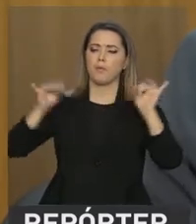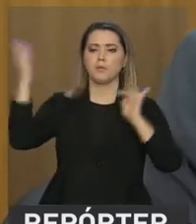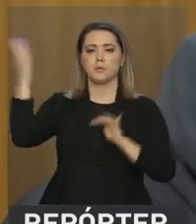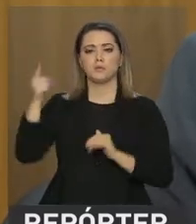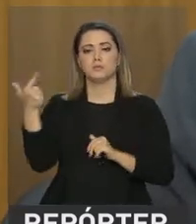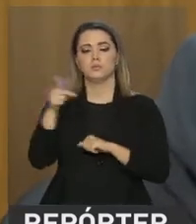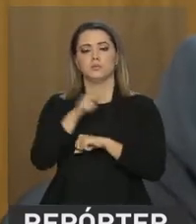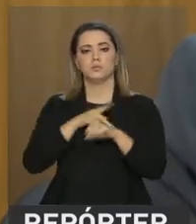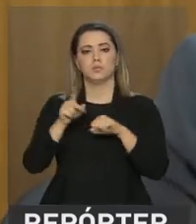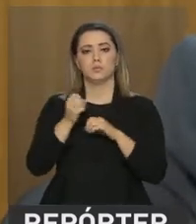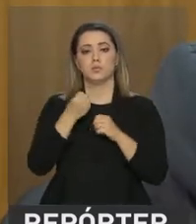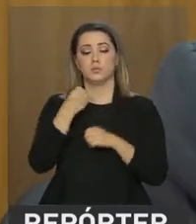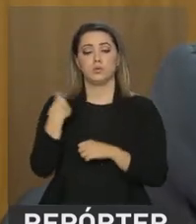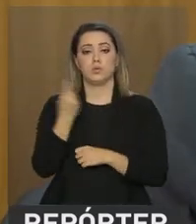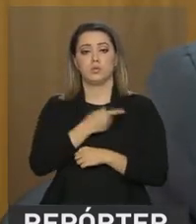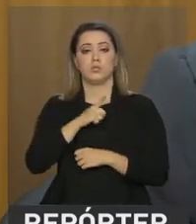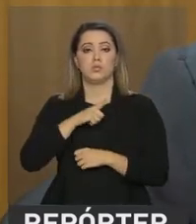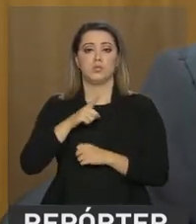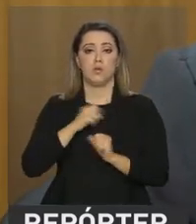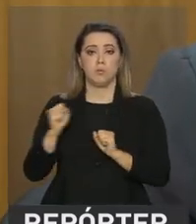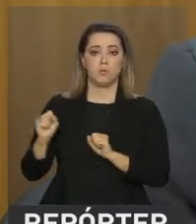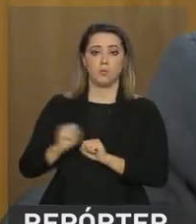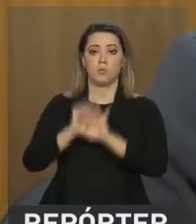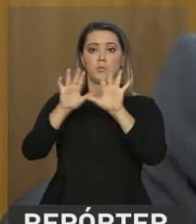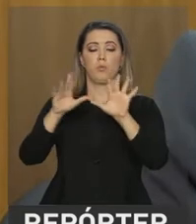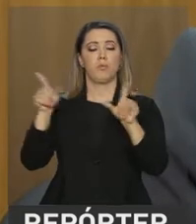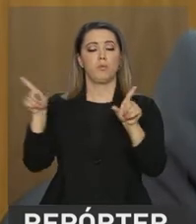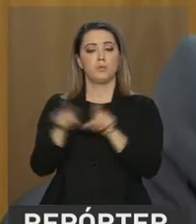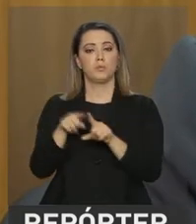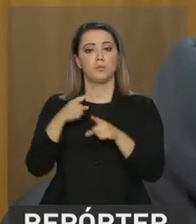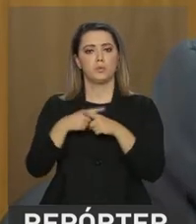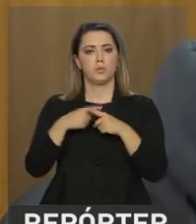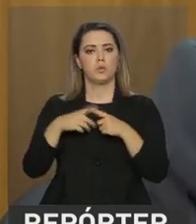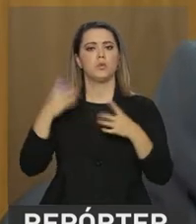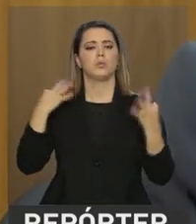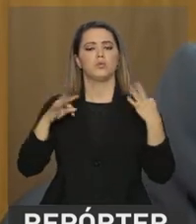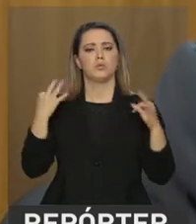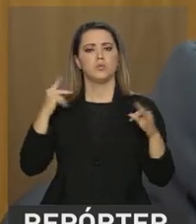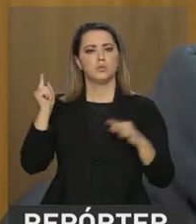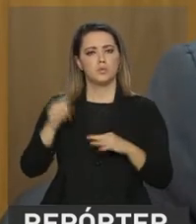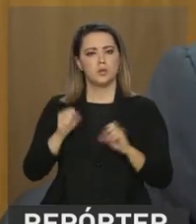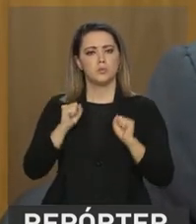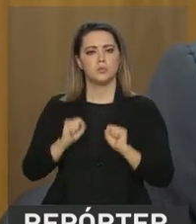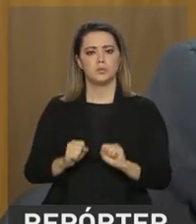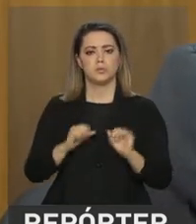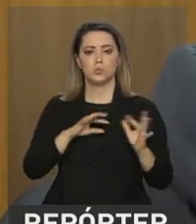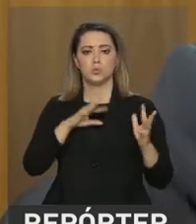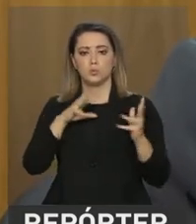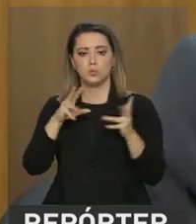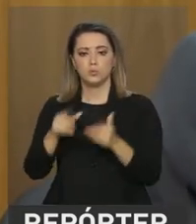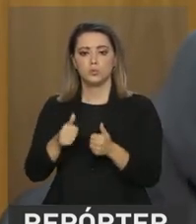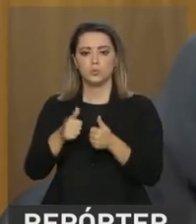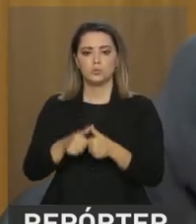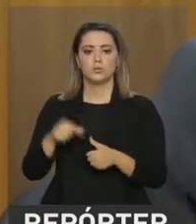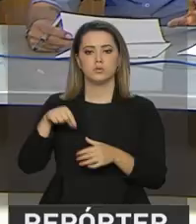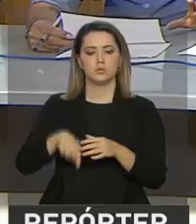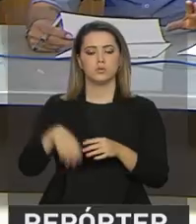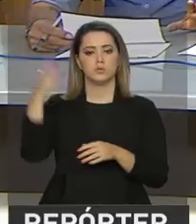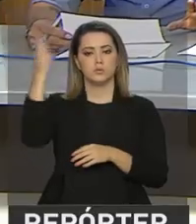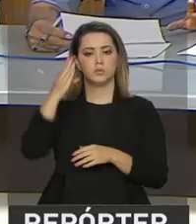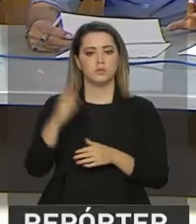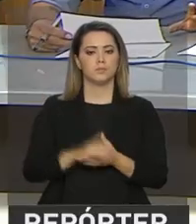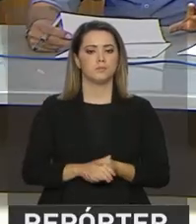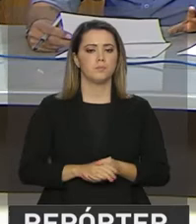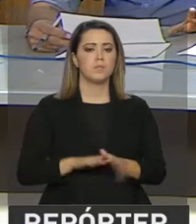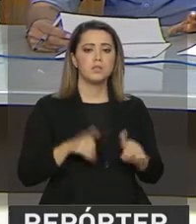um bom o turismo como nós tivemos também na agricultura porque o turismo é o maior potencial do planeta está aqui no brasil presidente para